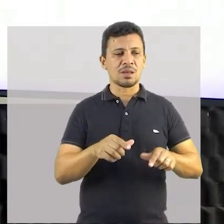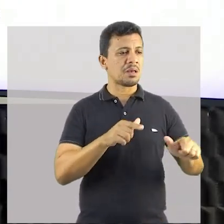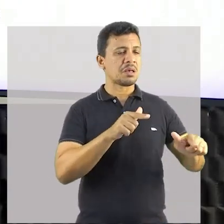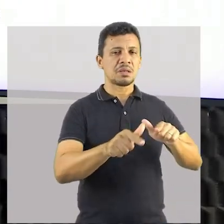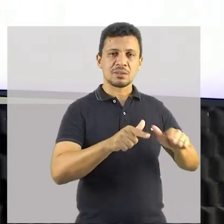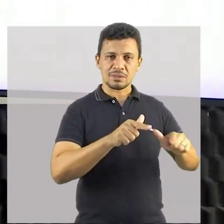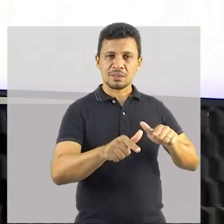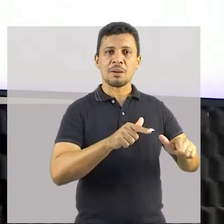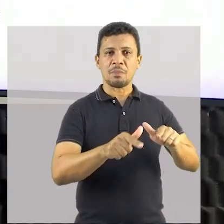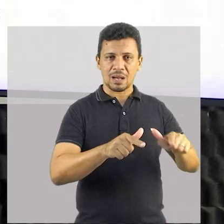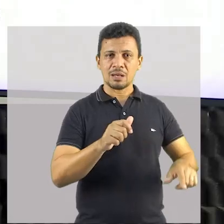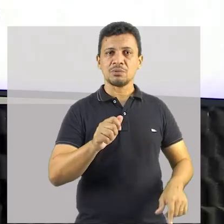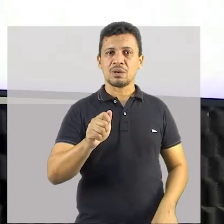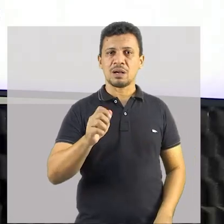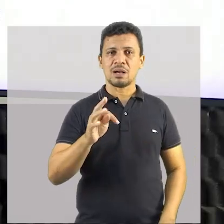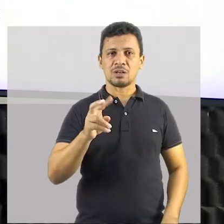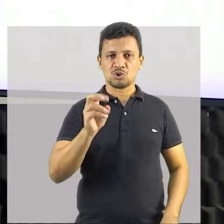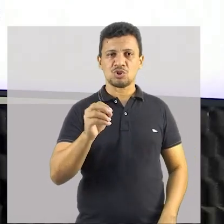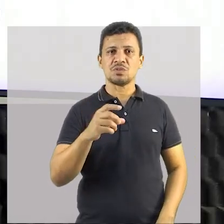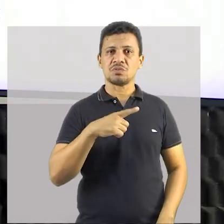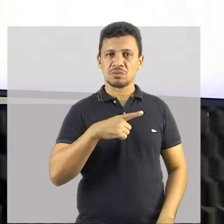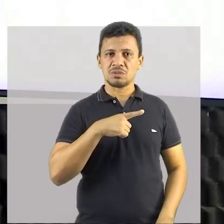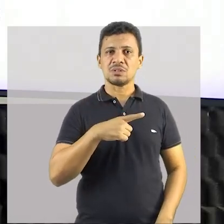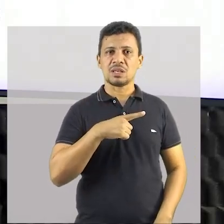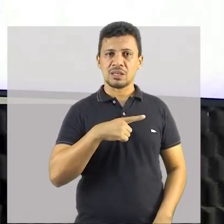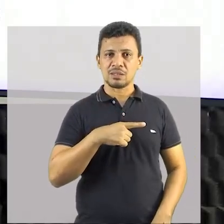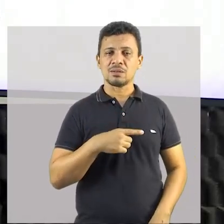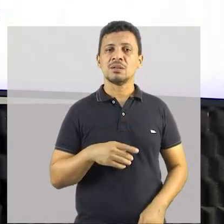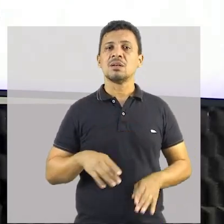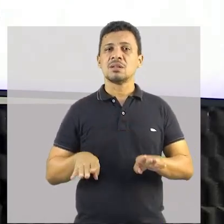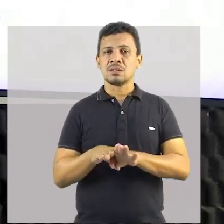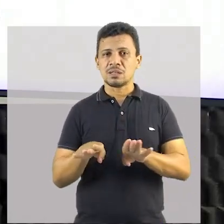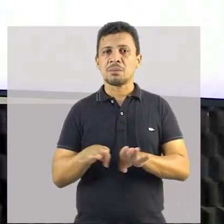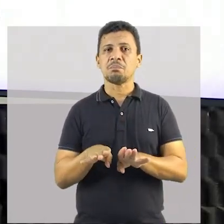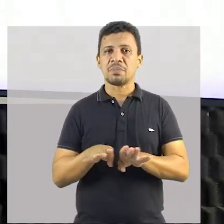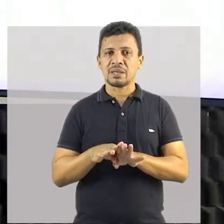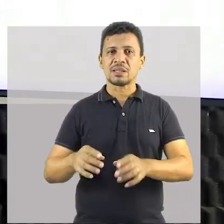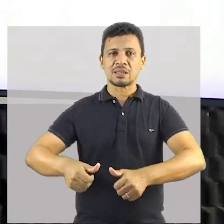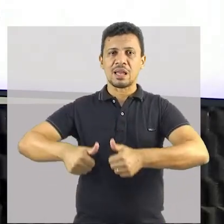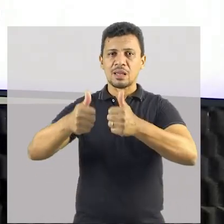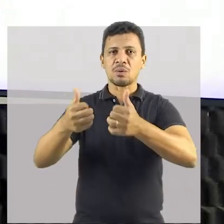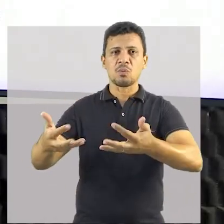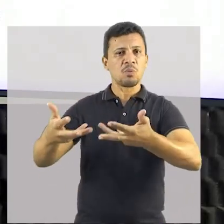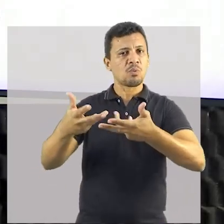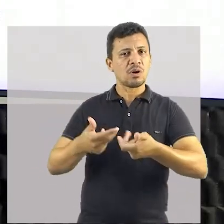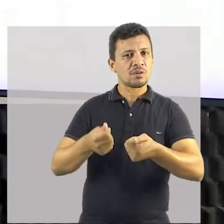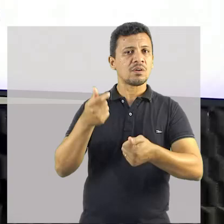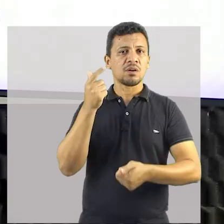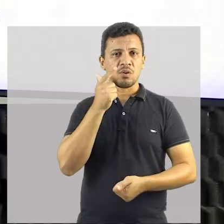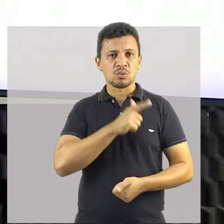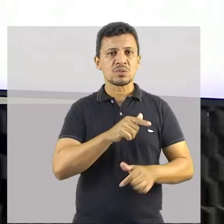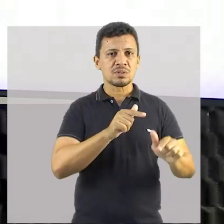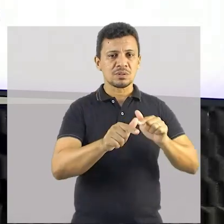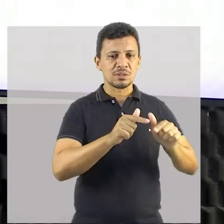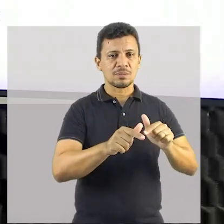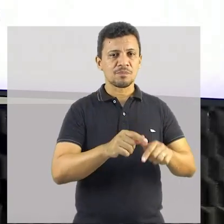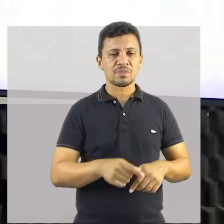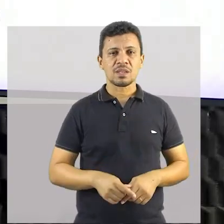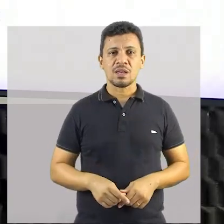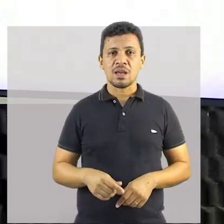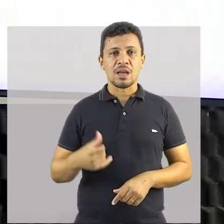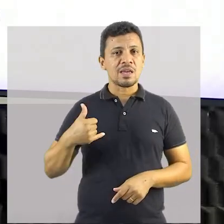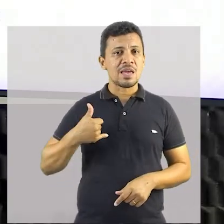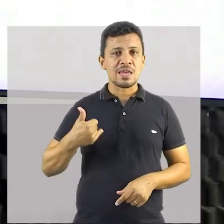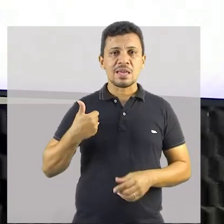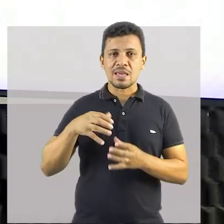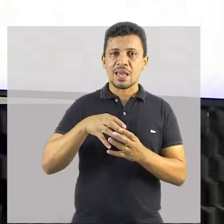obra economicamente ativa, que está em qualificação para herdar o mercado de trabalho. Eu não tenho idosos